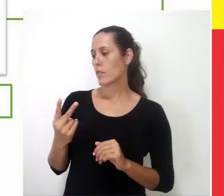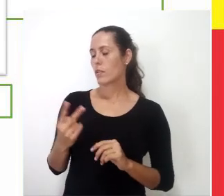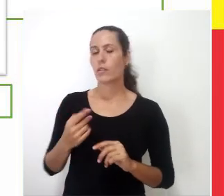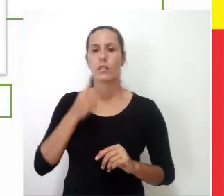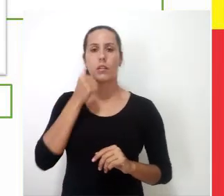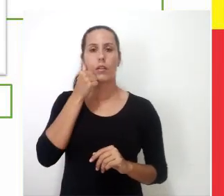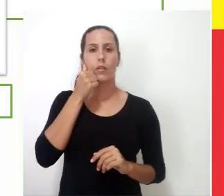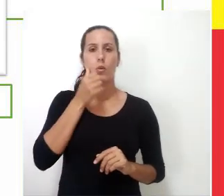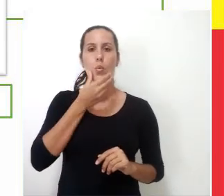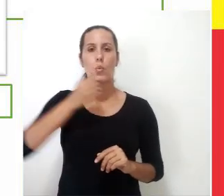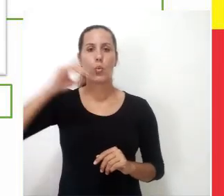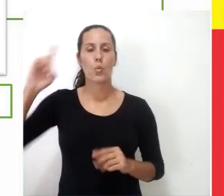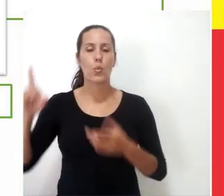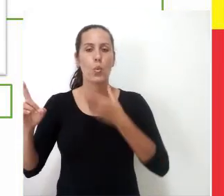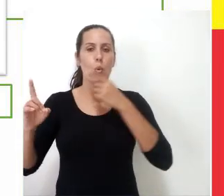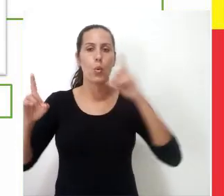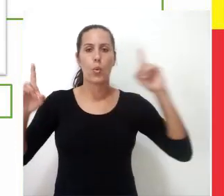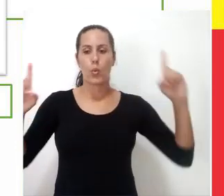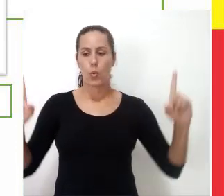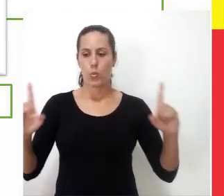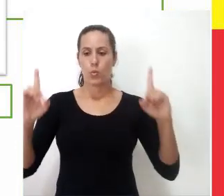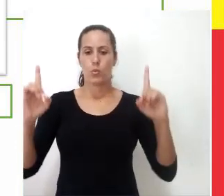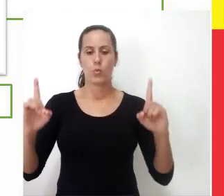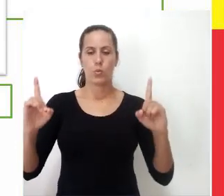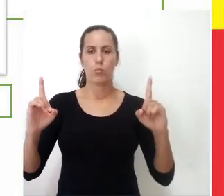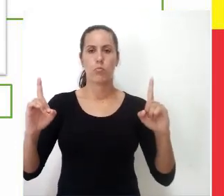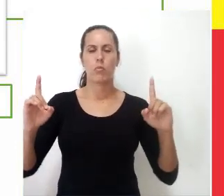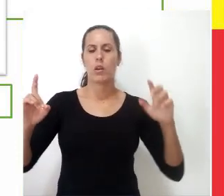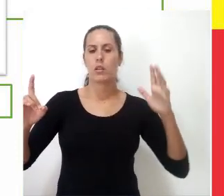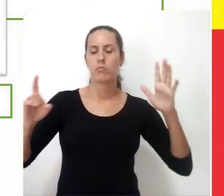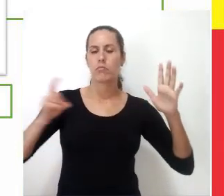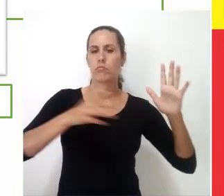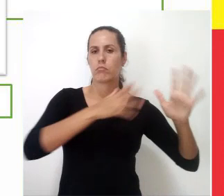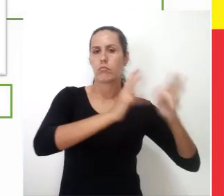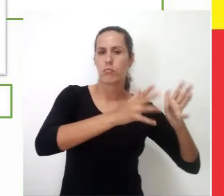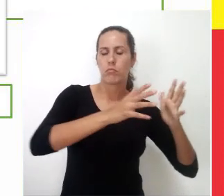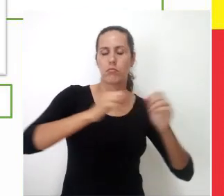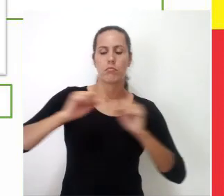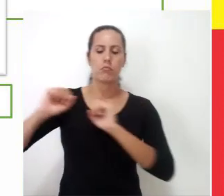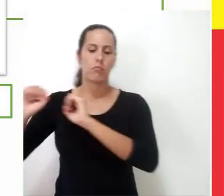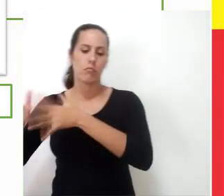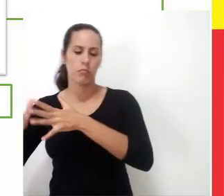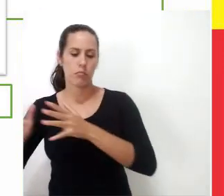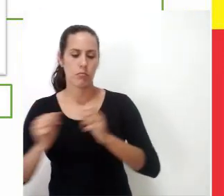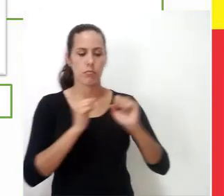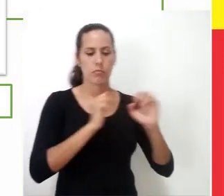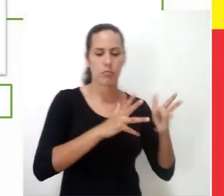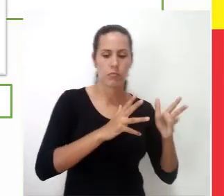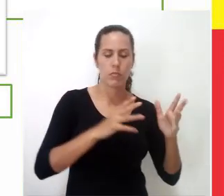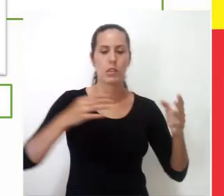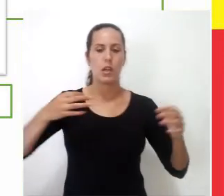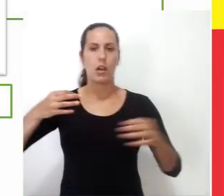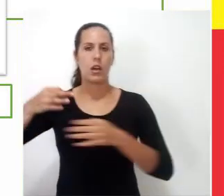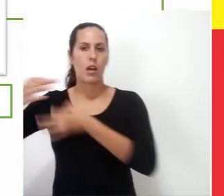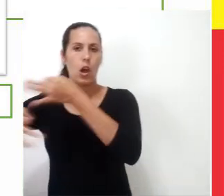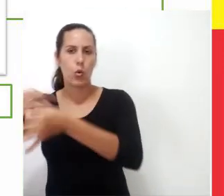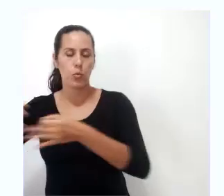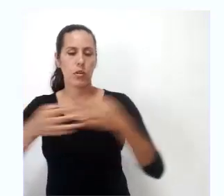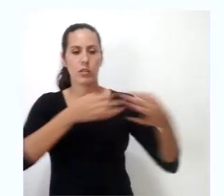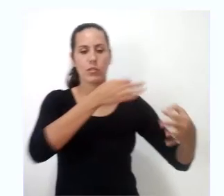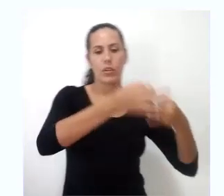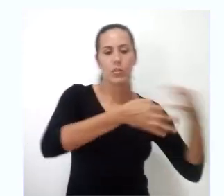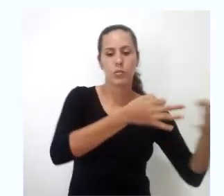se posicionando sobre um determinado ponto, certo? Então, lembrar o que seria a